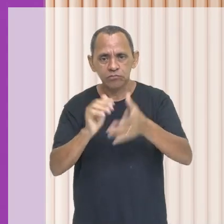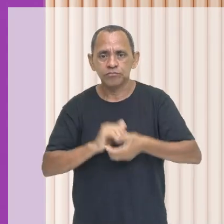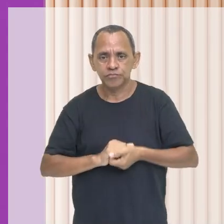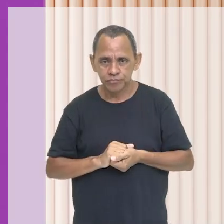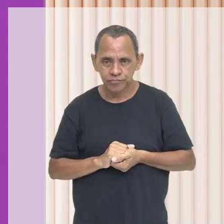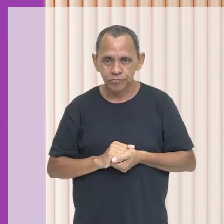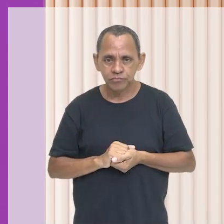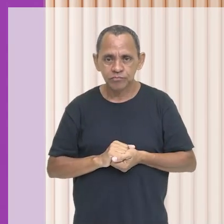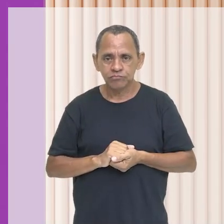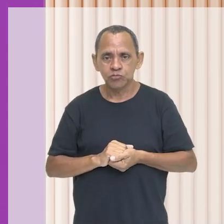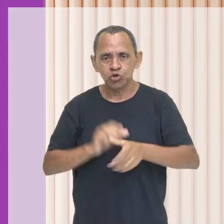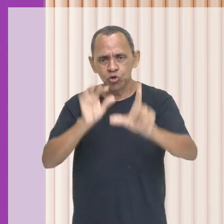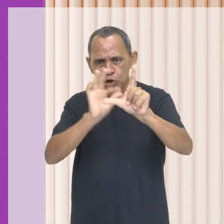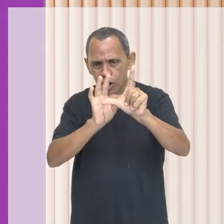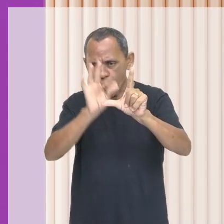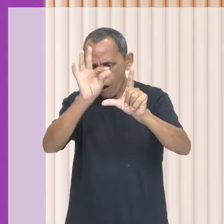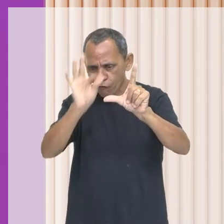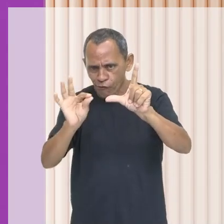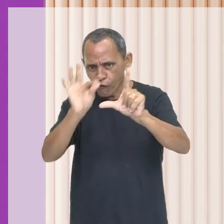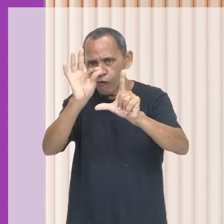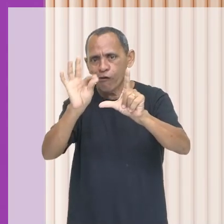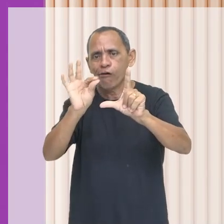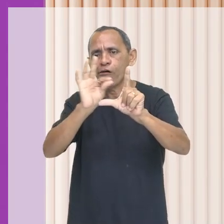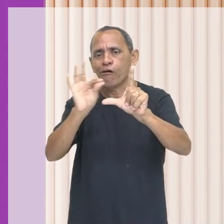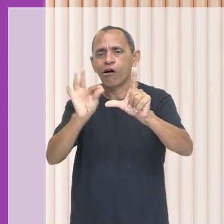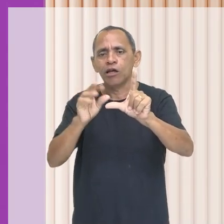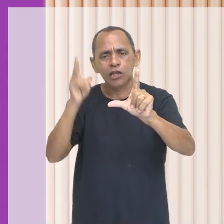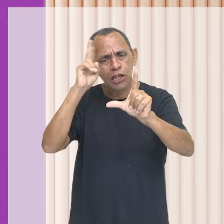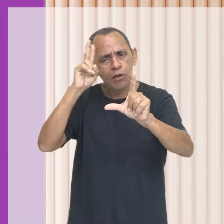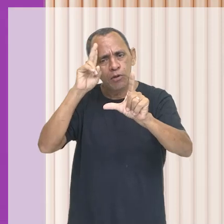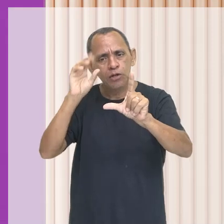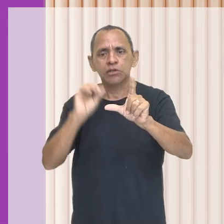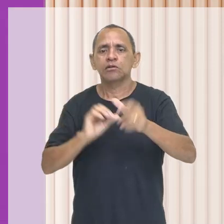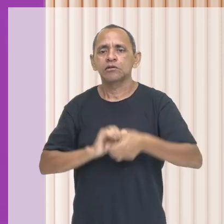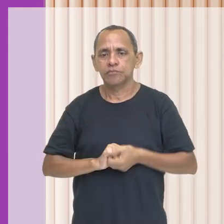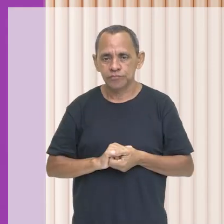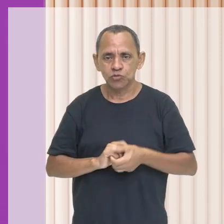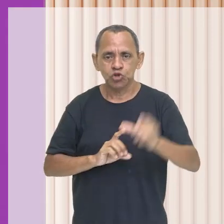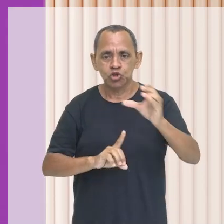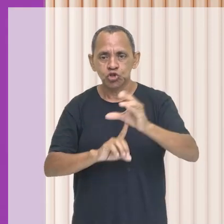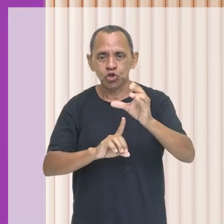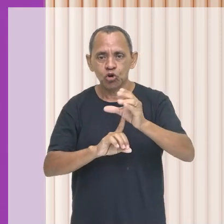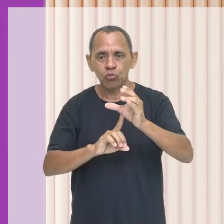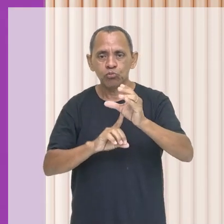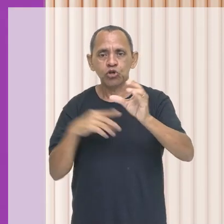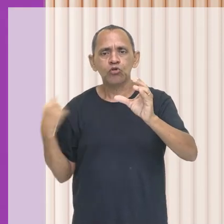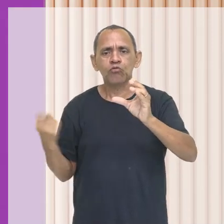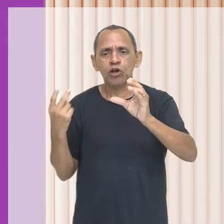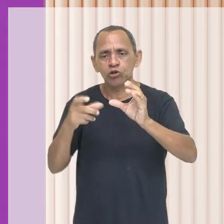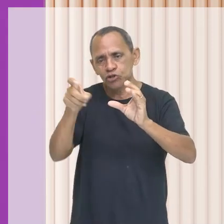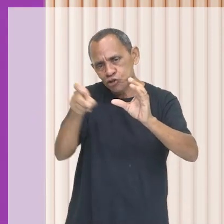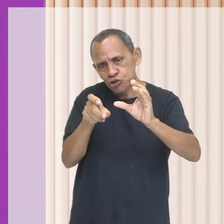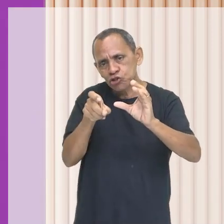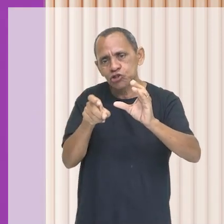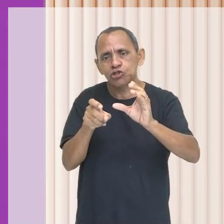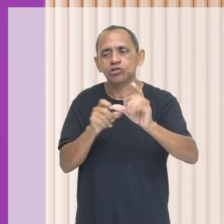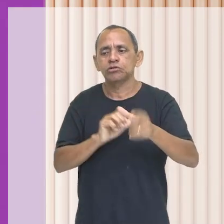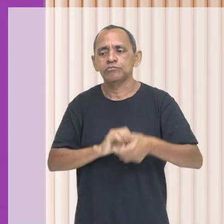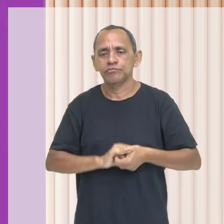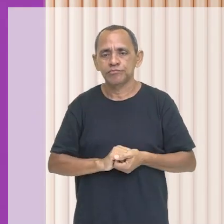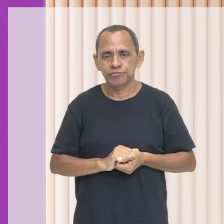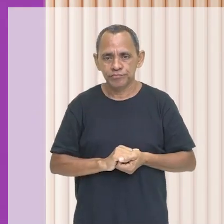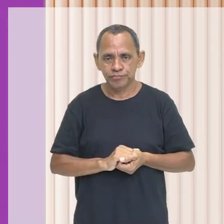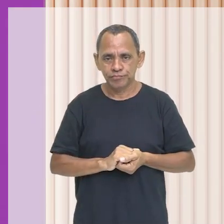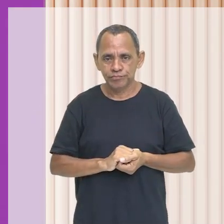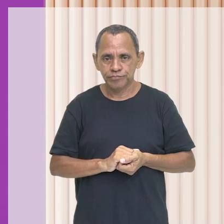né, tendo o gráfico, certo? Lembrando que falar de domínio, você está falando dos valores de x. Você está